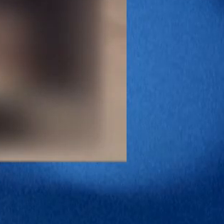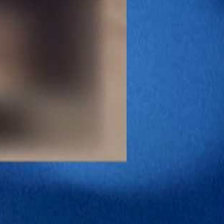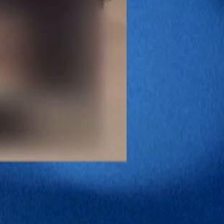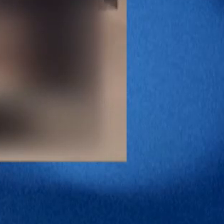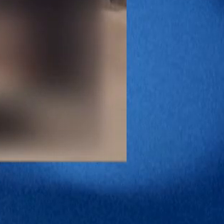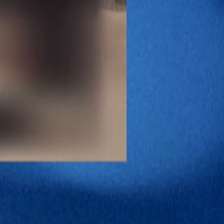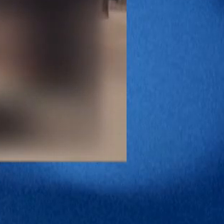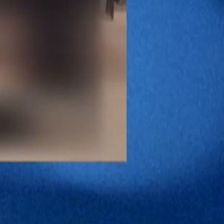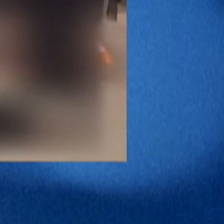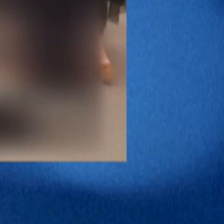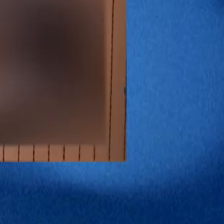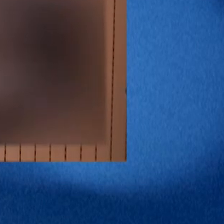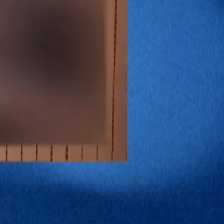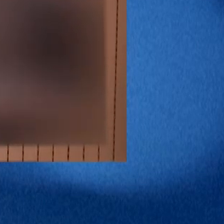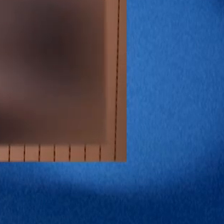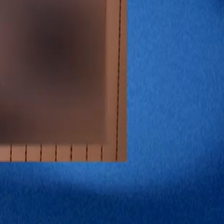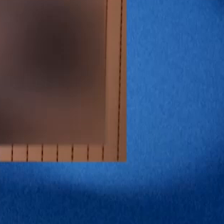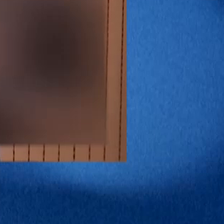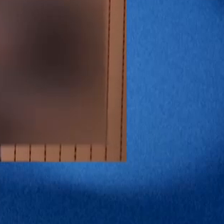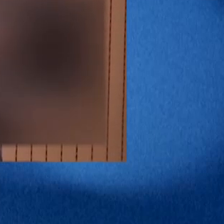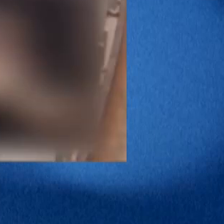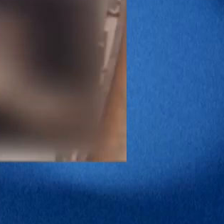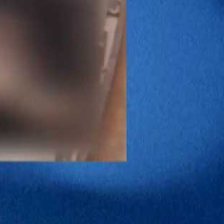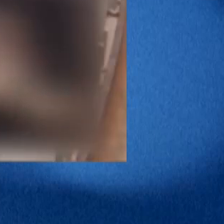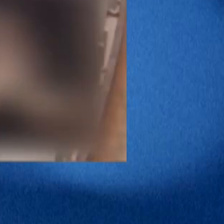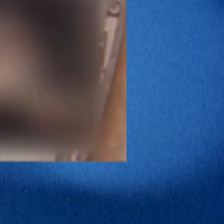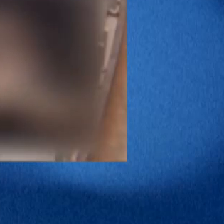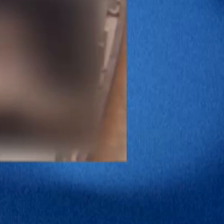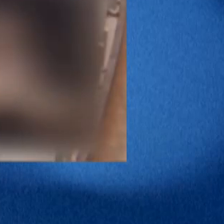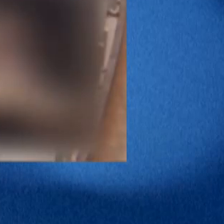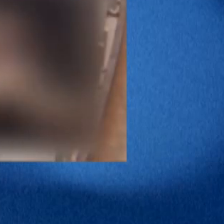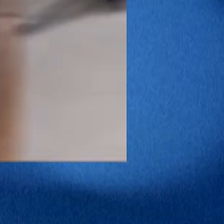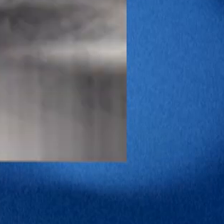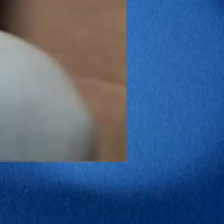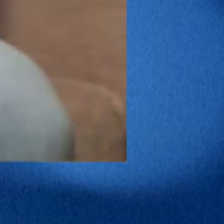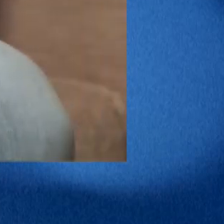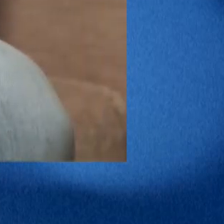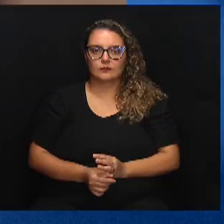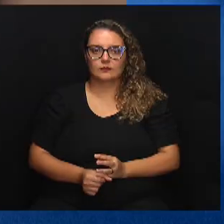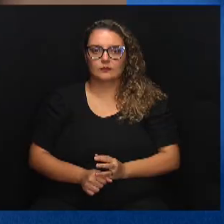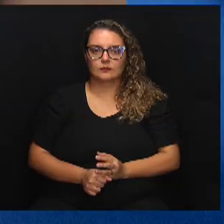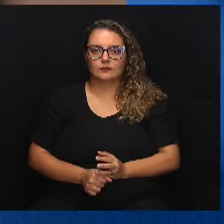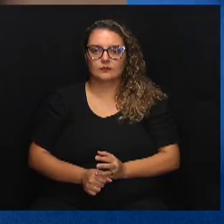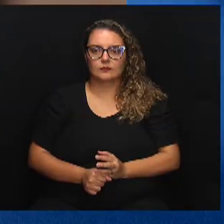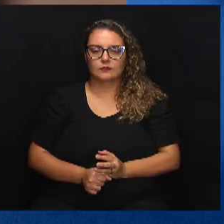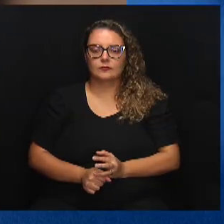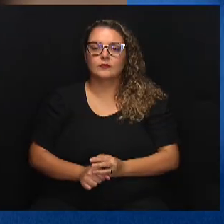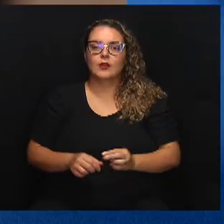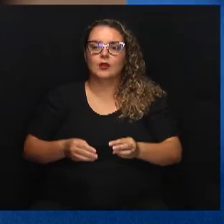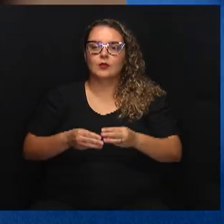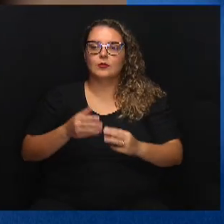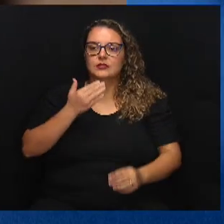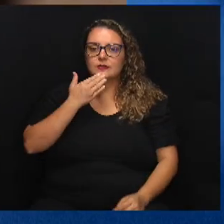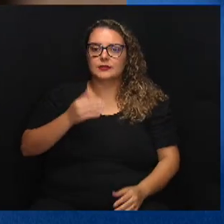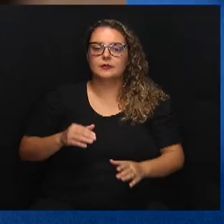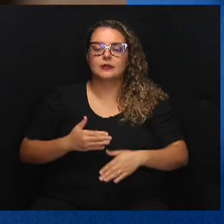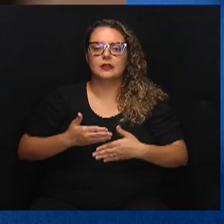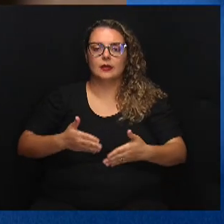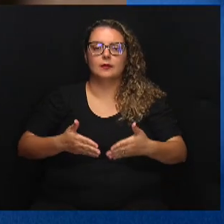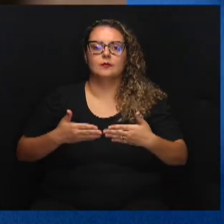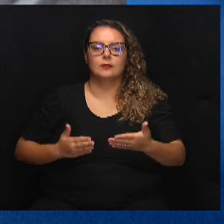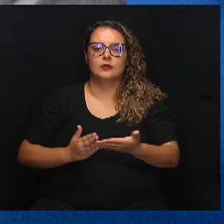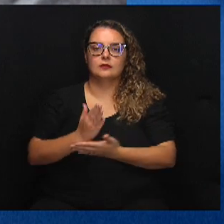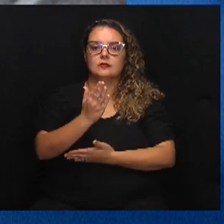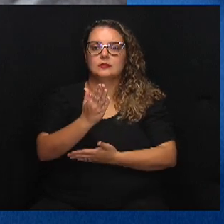Câmara cedia audiência pública, solenidade e debates públicos. Moção apela pela aprovação urgente